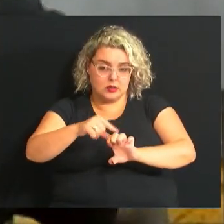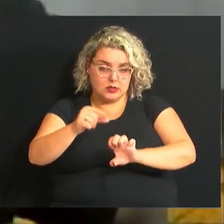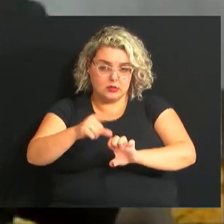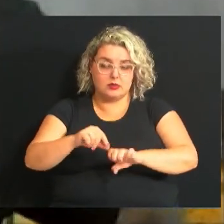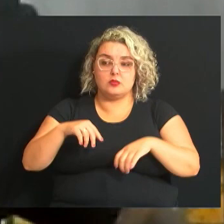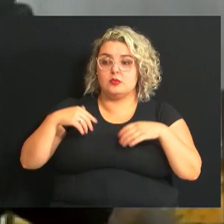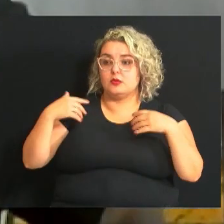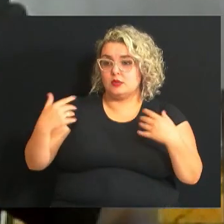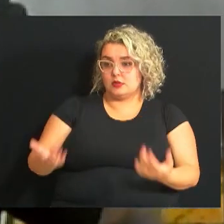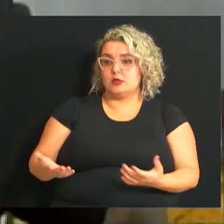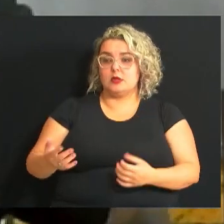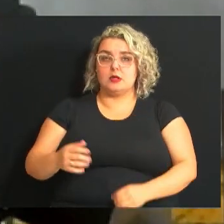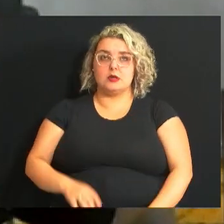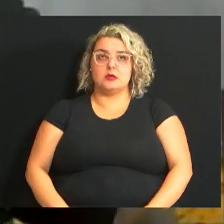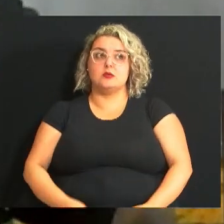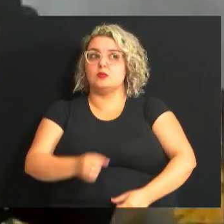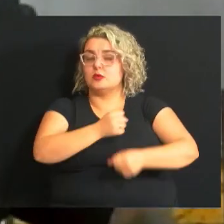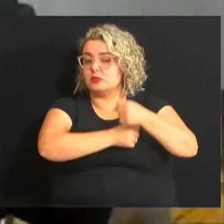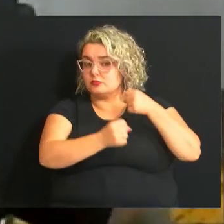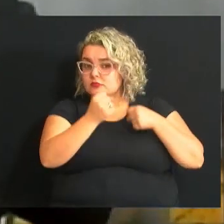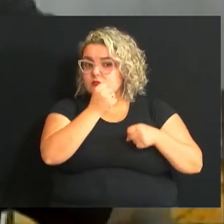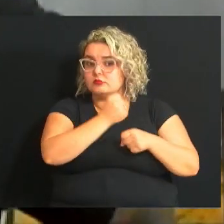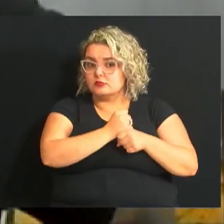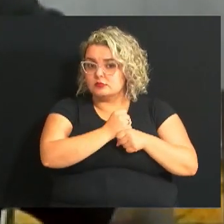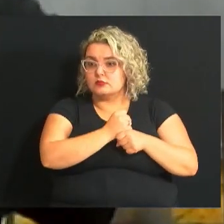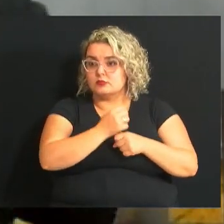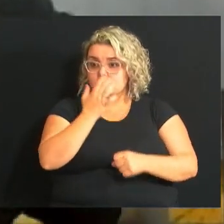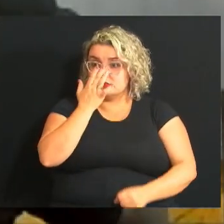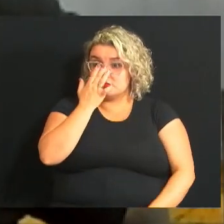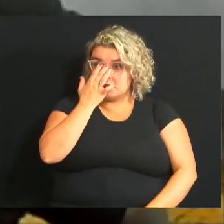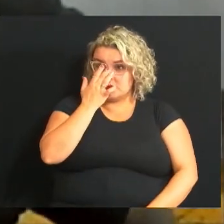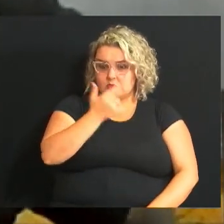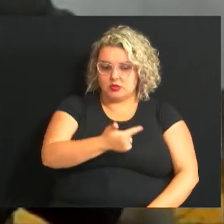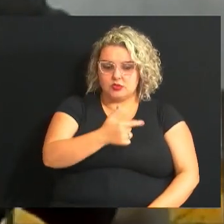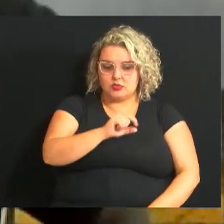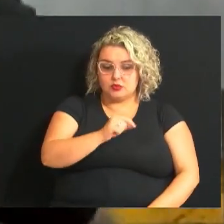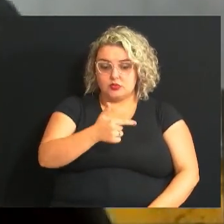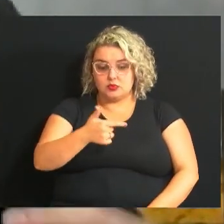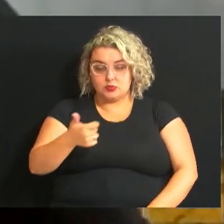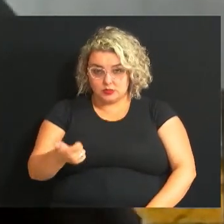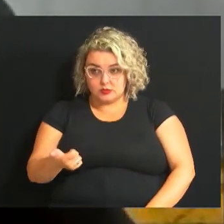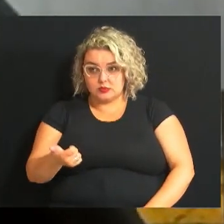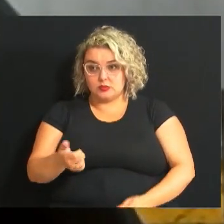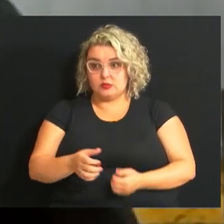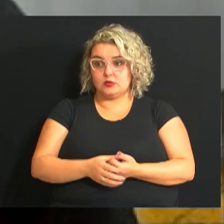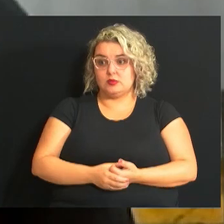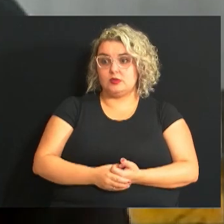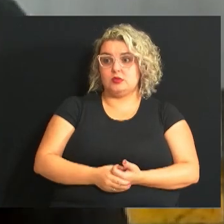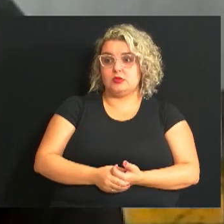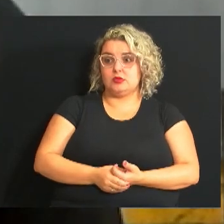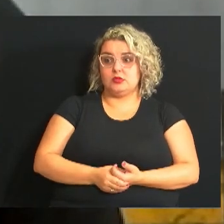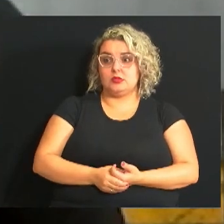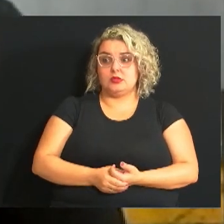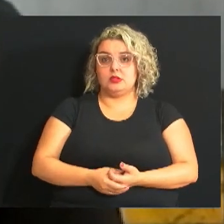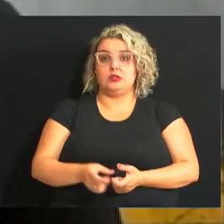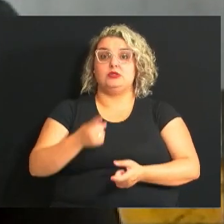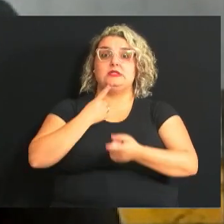desde o ano passado, eu já estava, desde o ano de 2021, né? Eu já estava com essa vontade